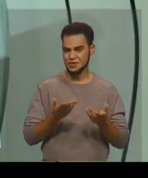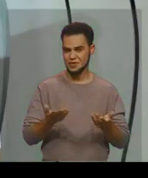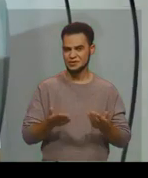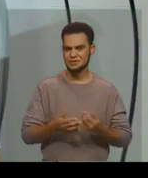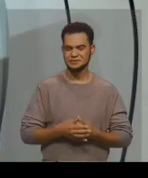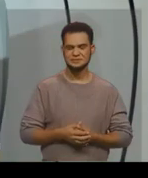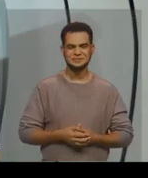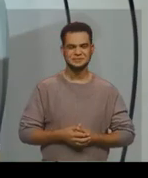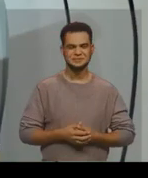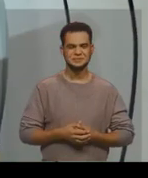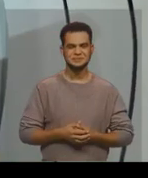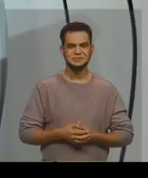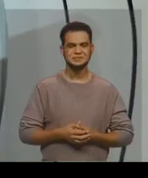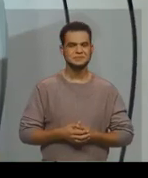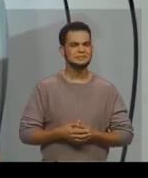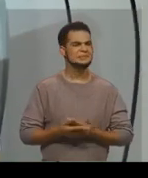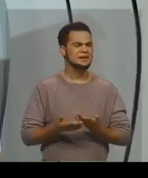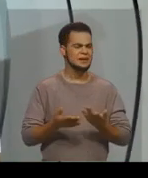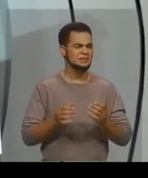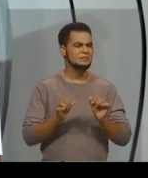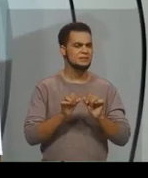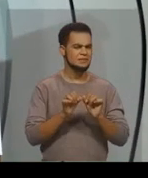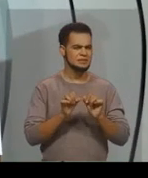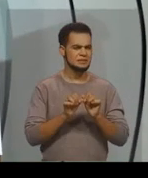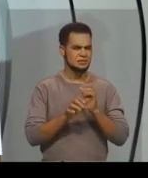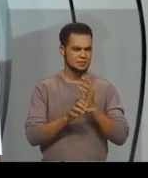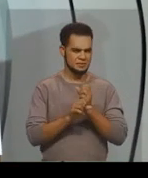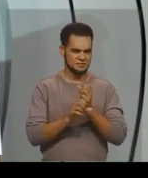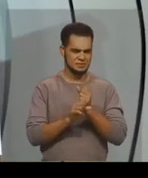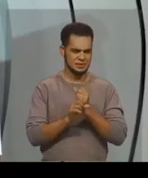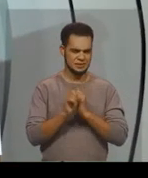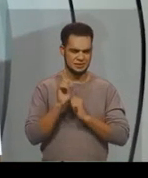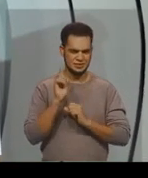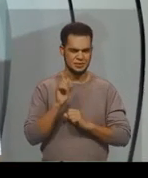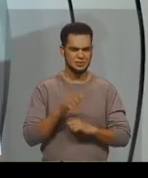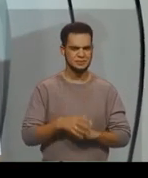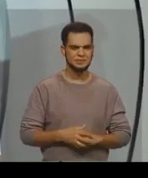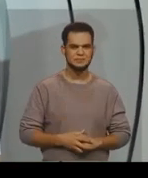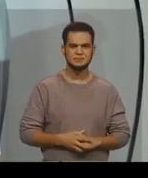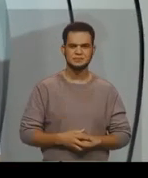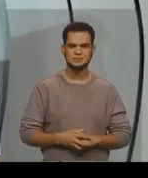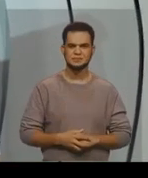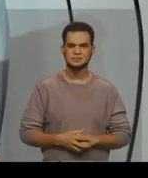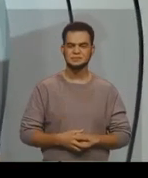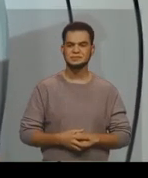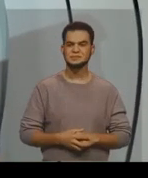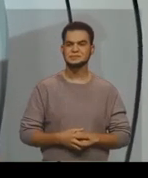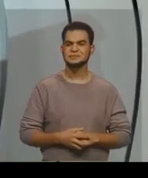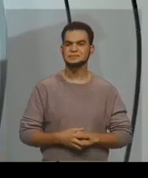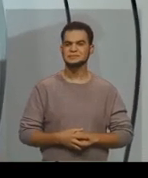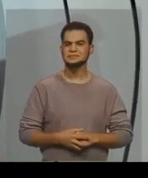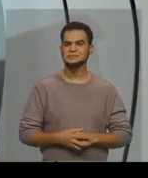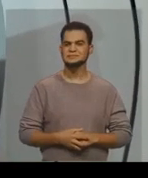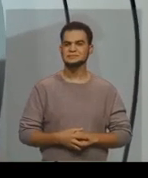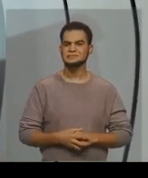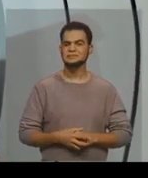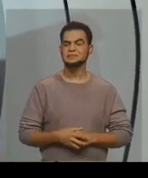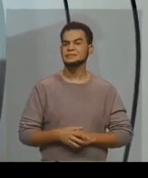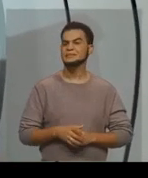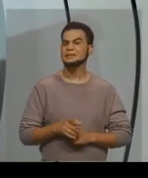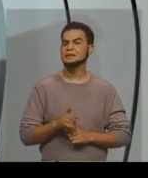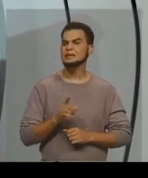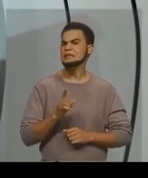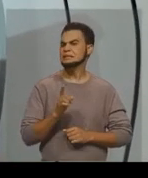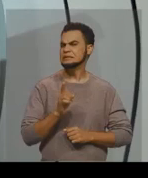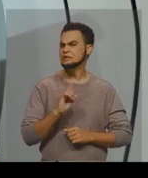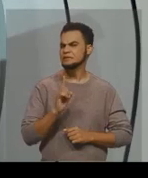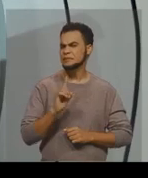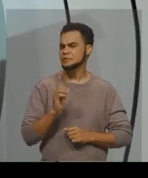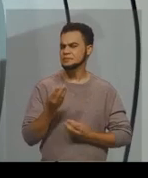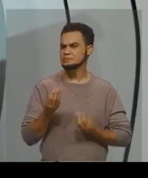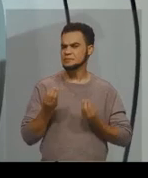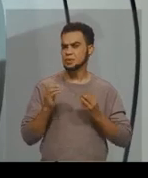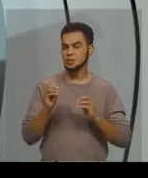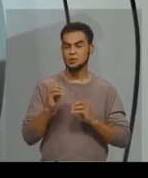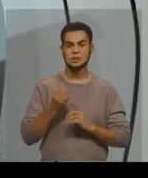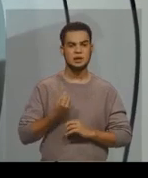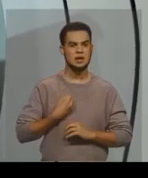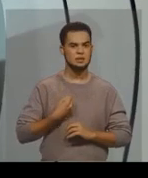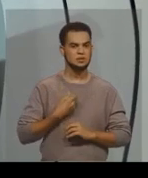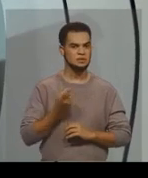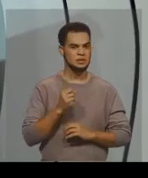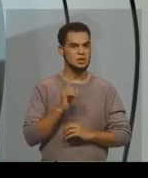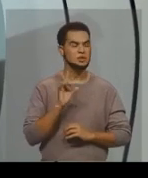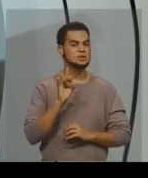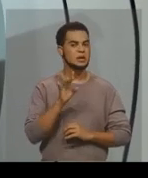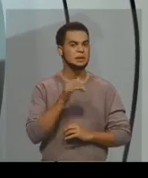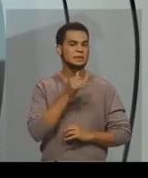Vamos fazer uma operação. Vamos colocar aqui, ó. Sem colocar número, só para gente exemplificar.